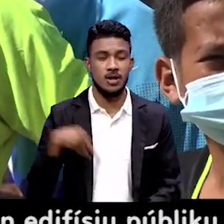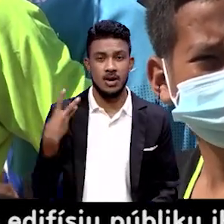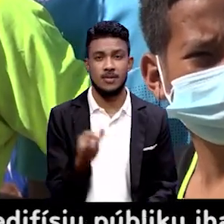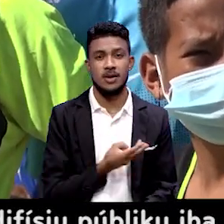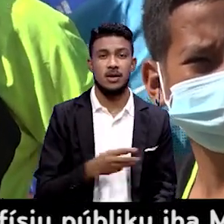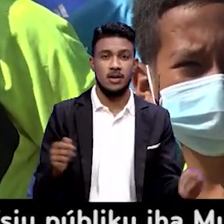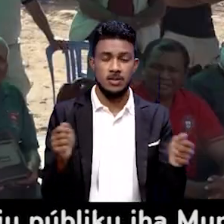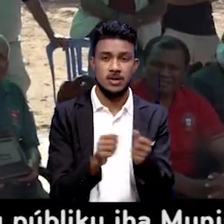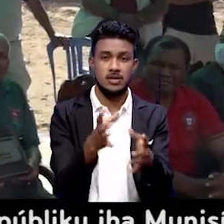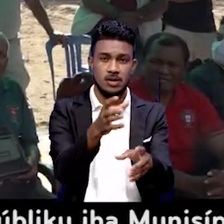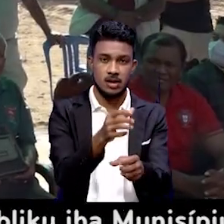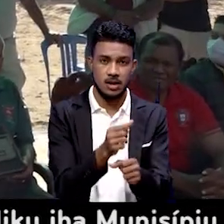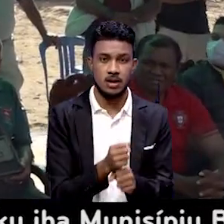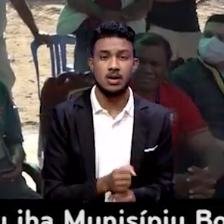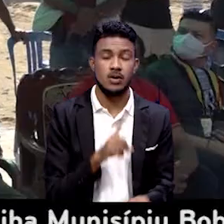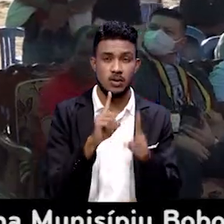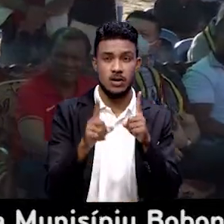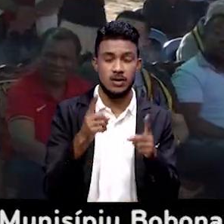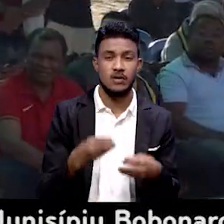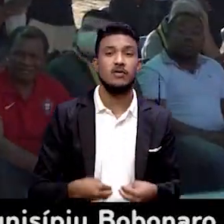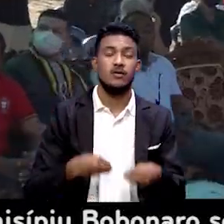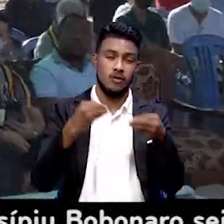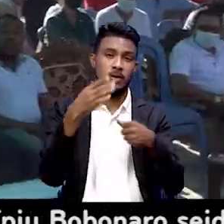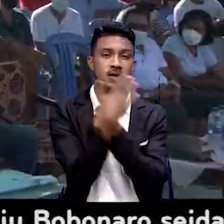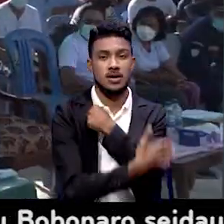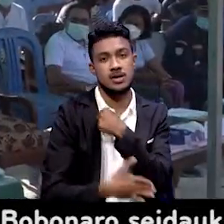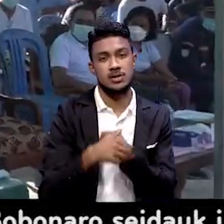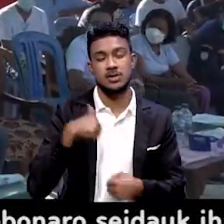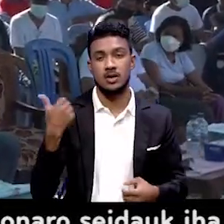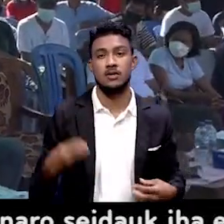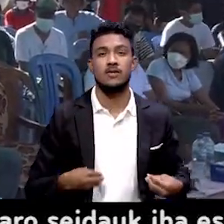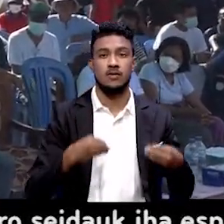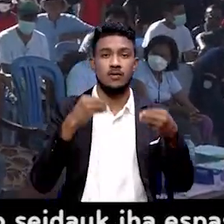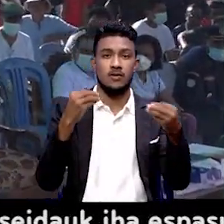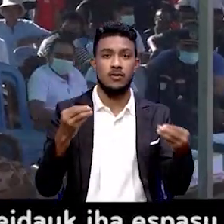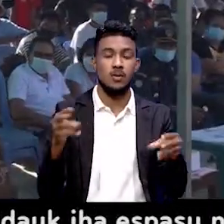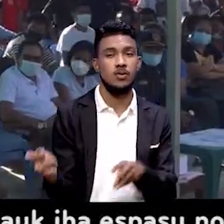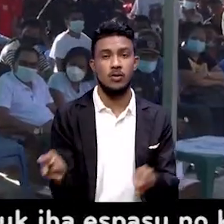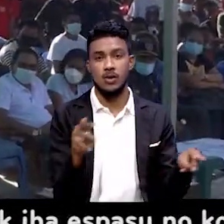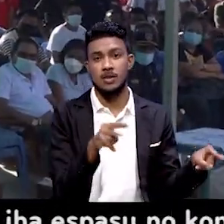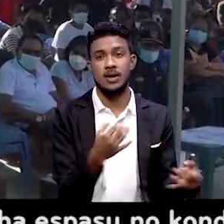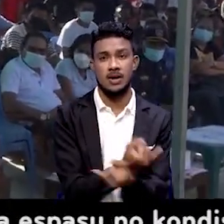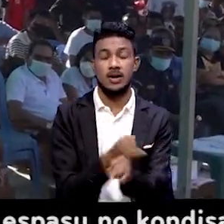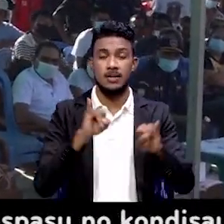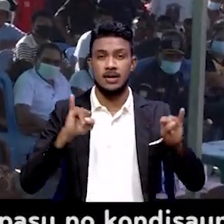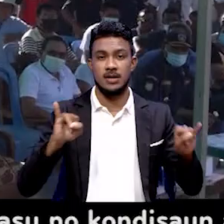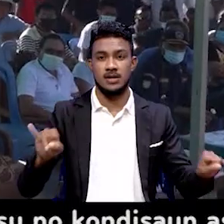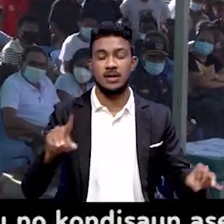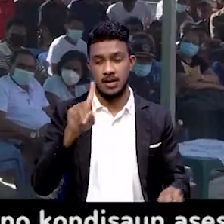dia, minha rica Haruka baliu. Por for avanço e da baluta. E de